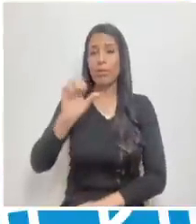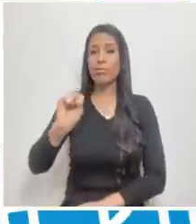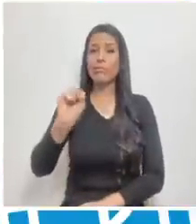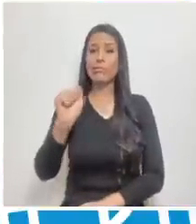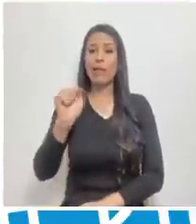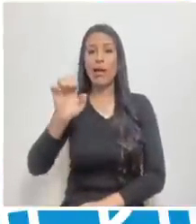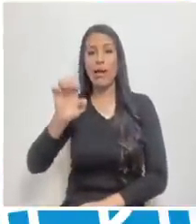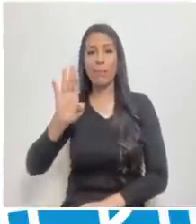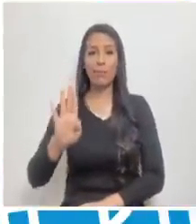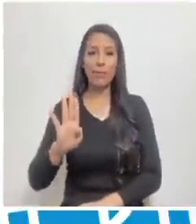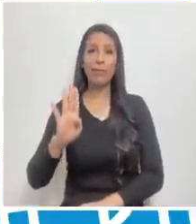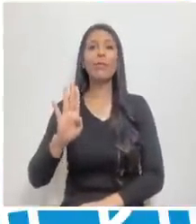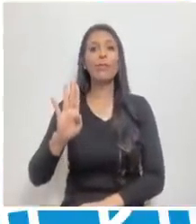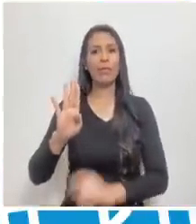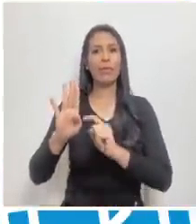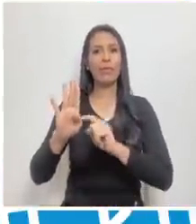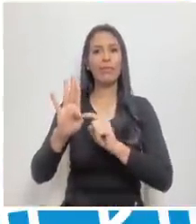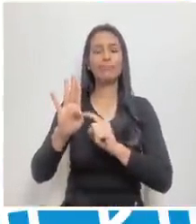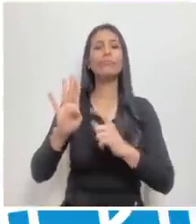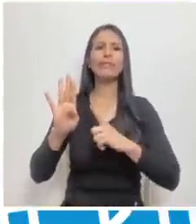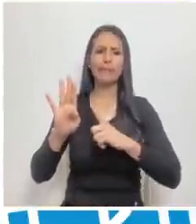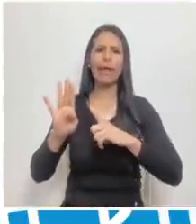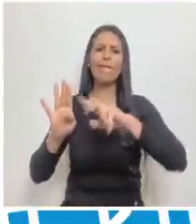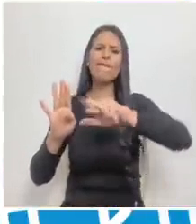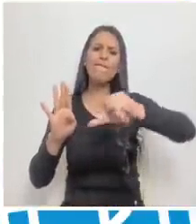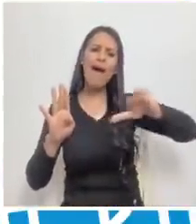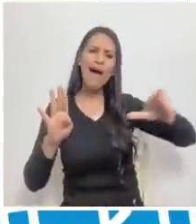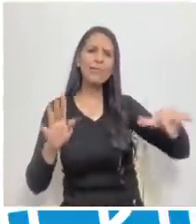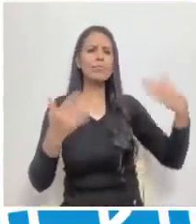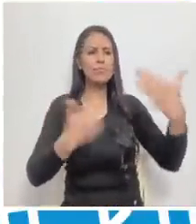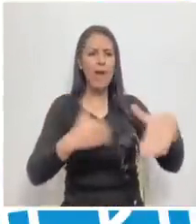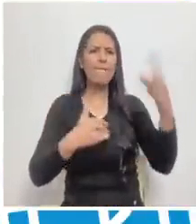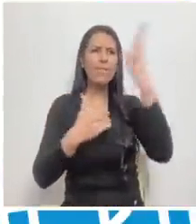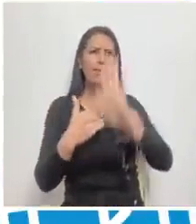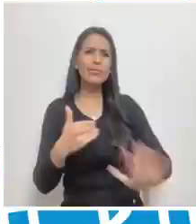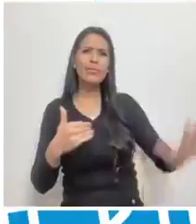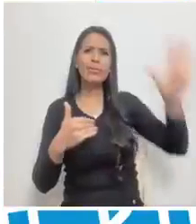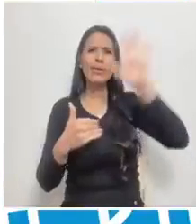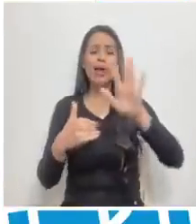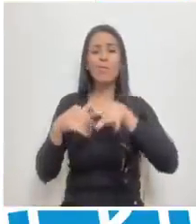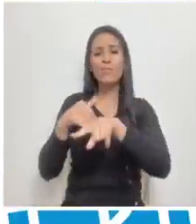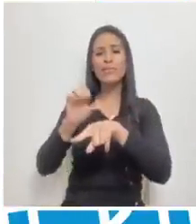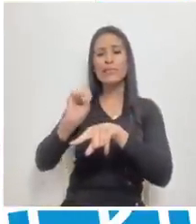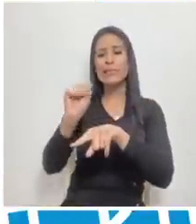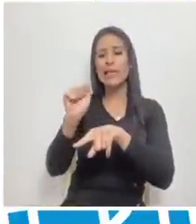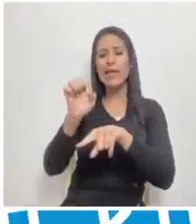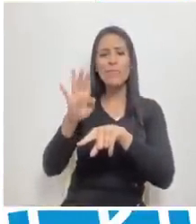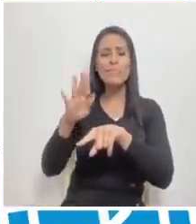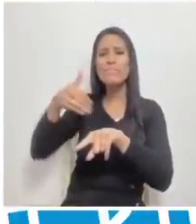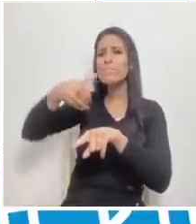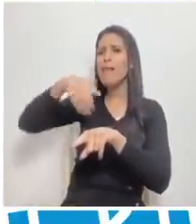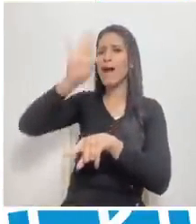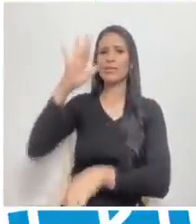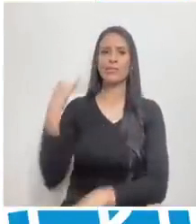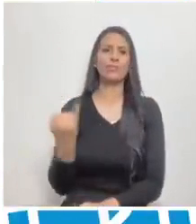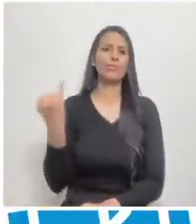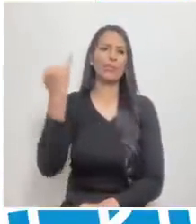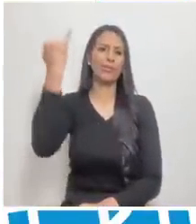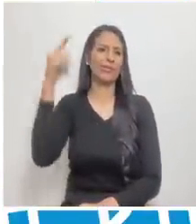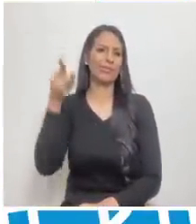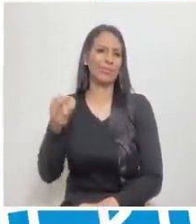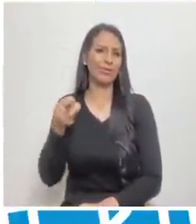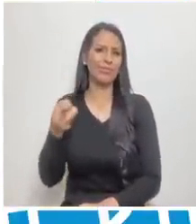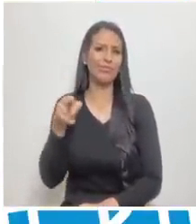as avaliações nacionais a mais importante, né? Não tem nenhuma avaliação em